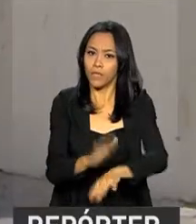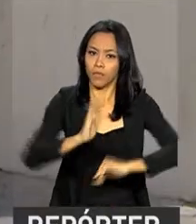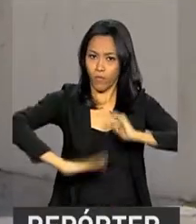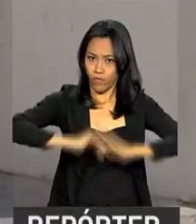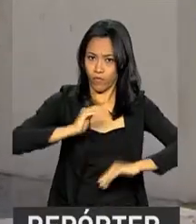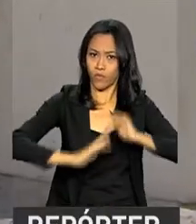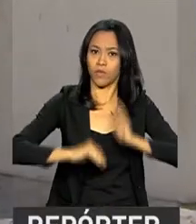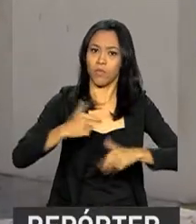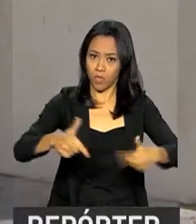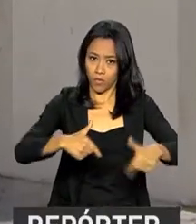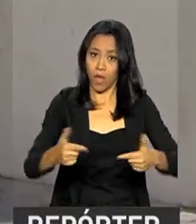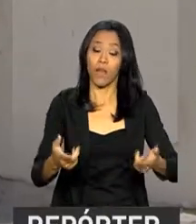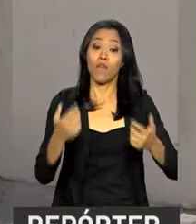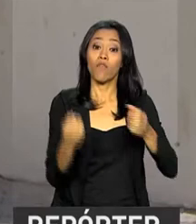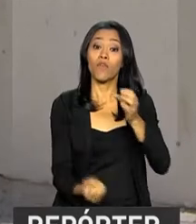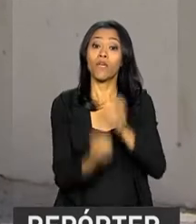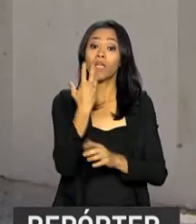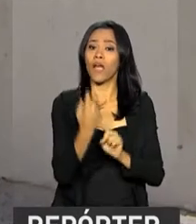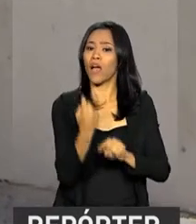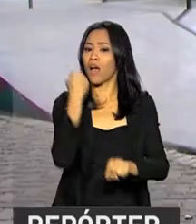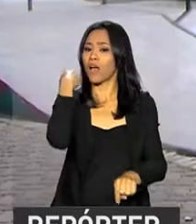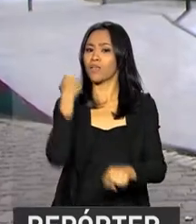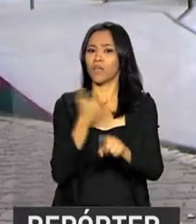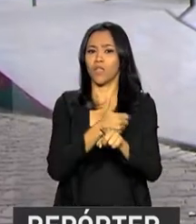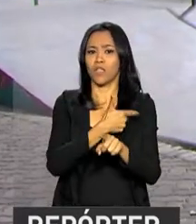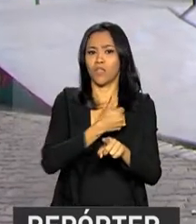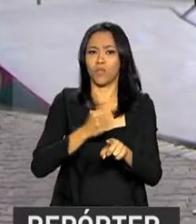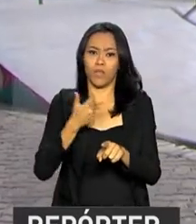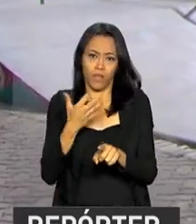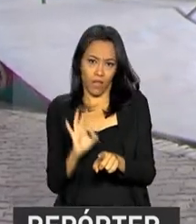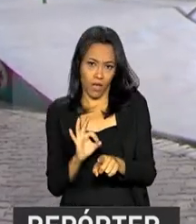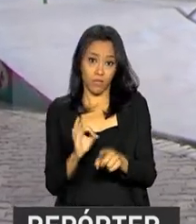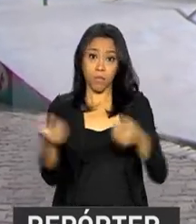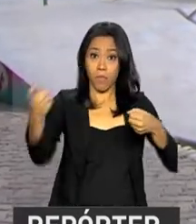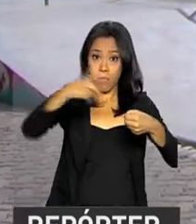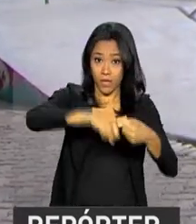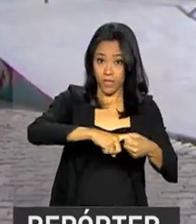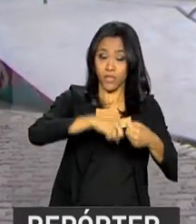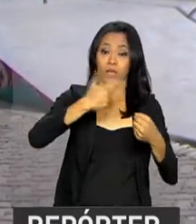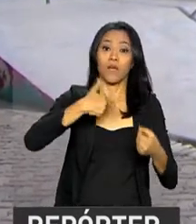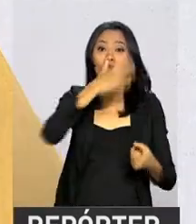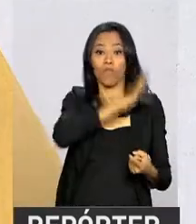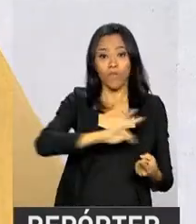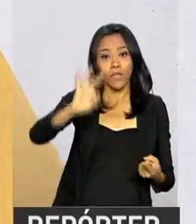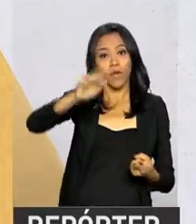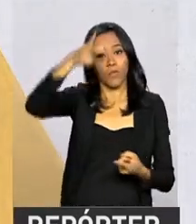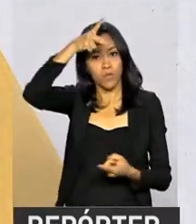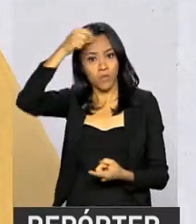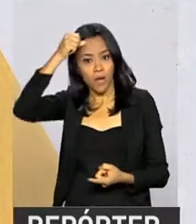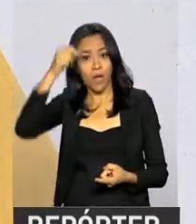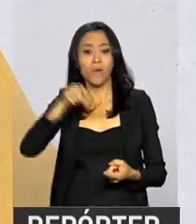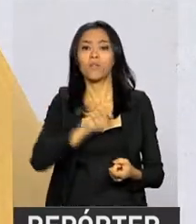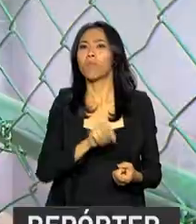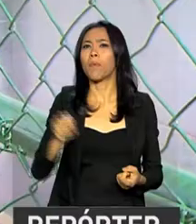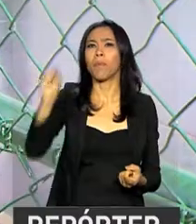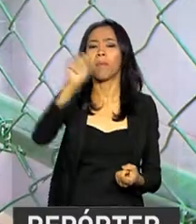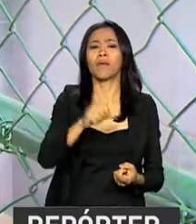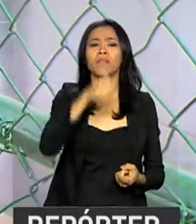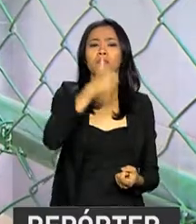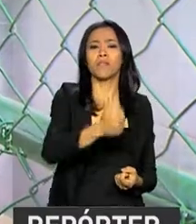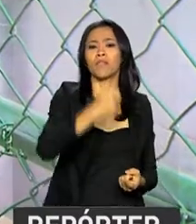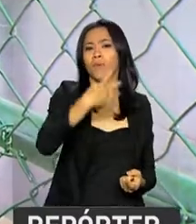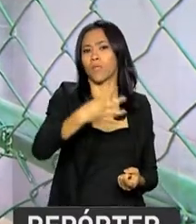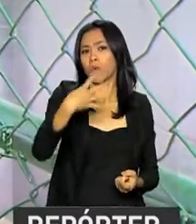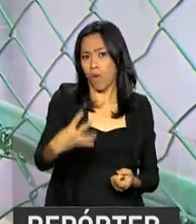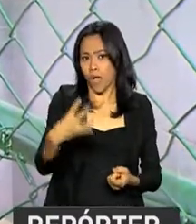Eles foram criados em 2010 em parceria entre os governos federal e municipais. a 144 CEUs em funcionamento